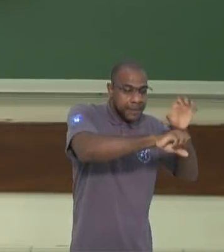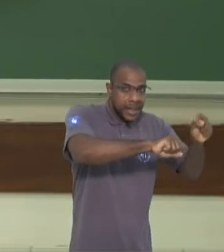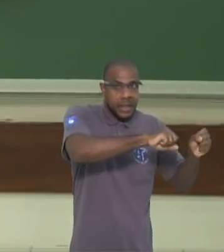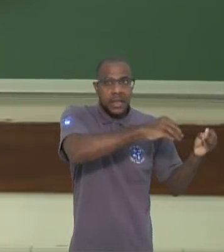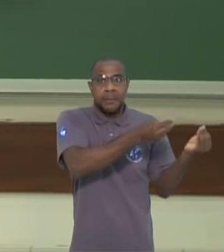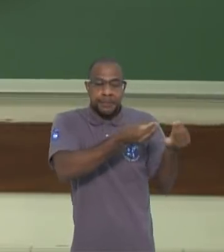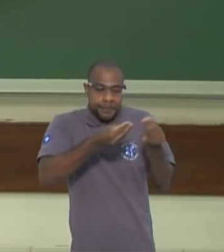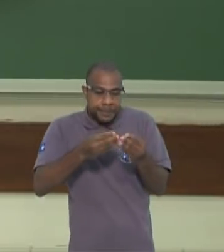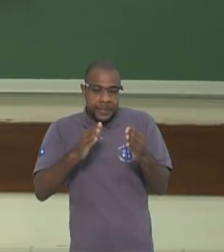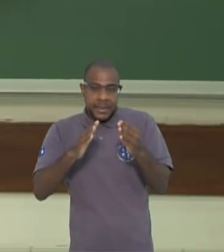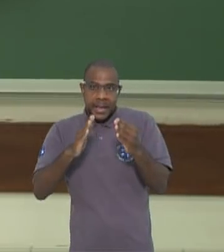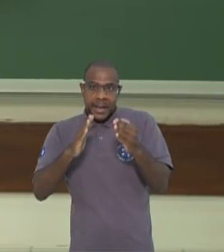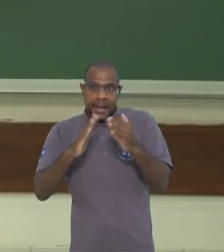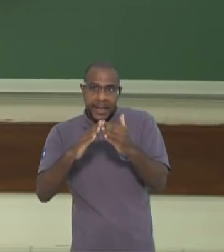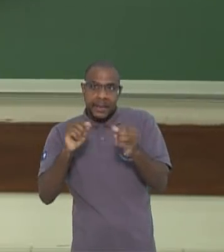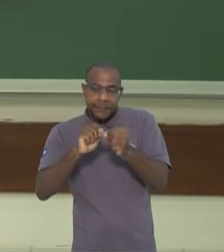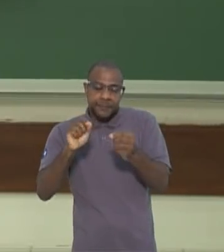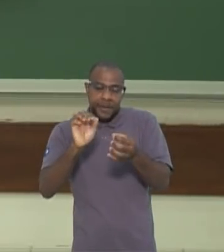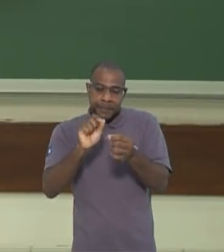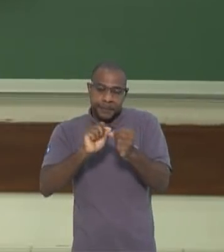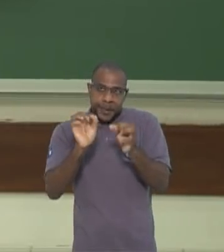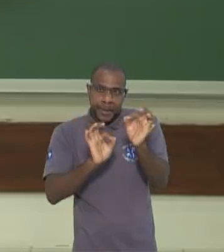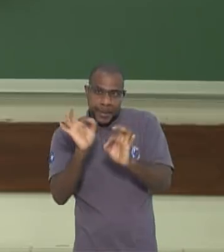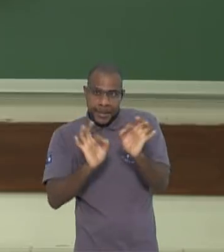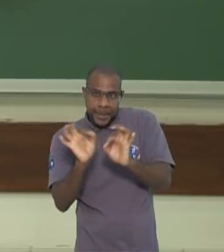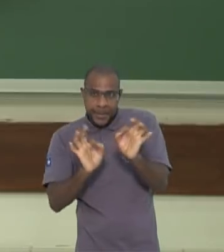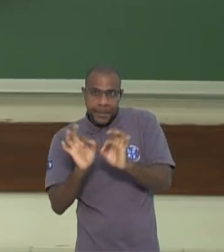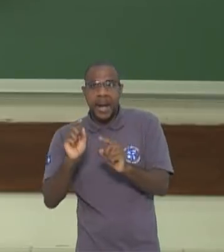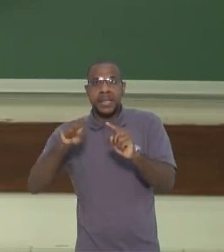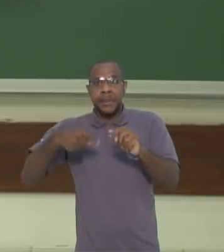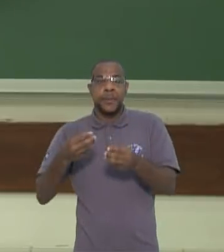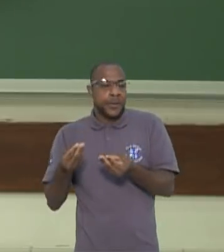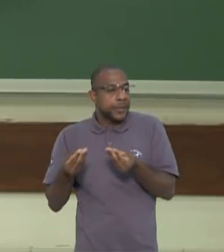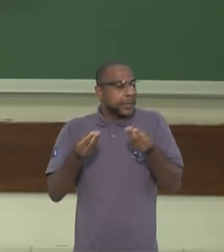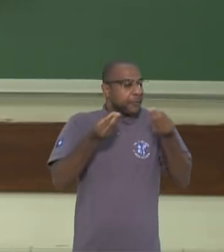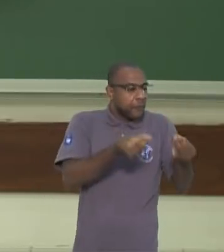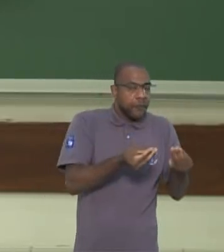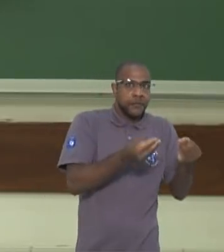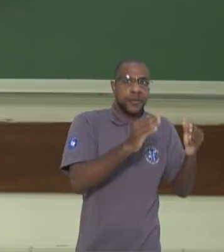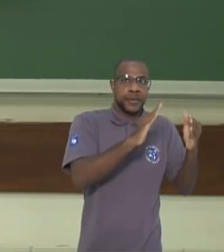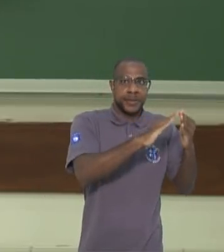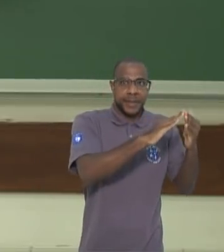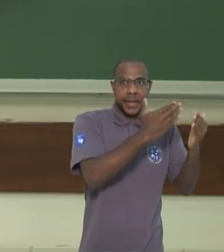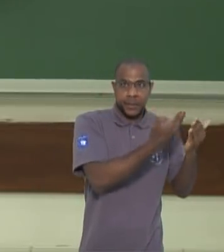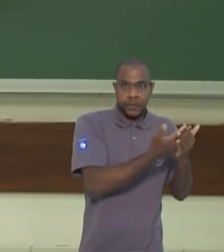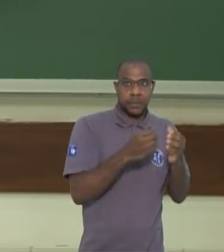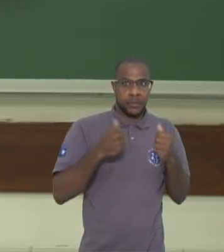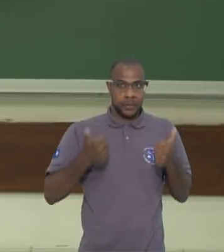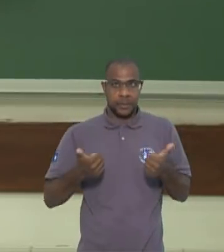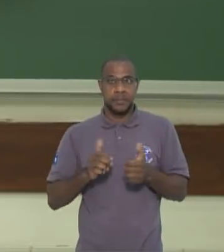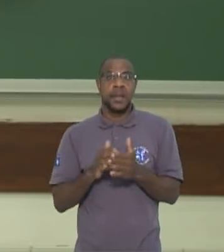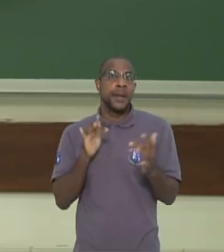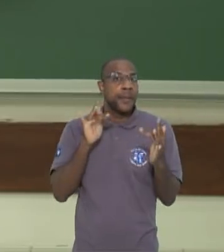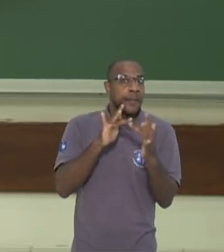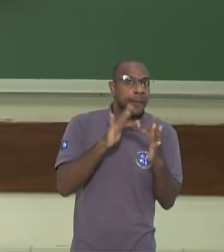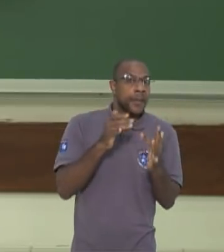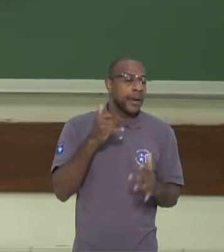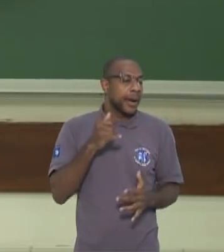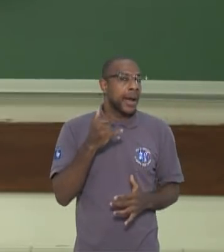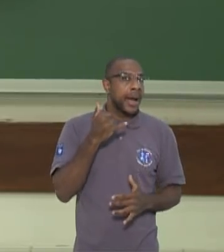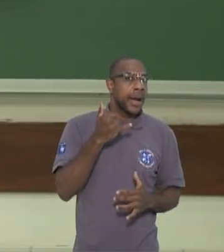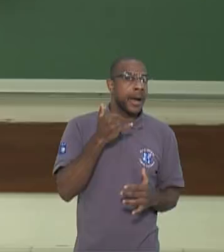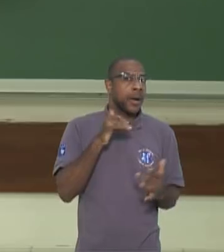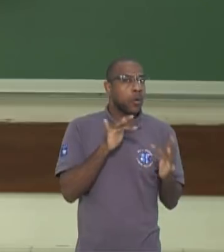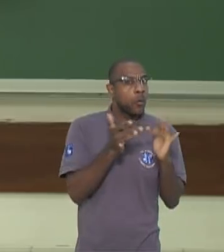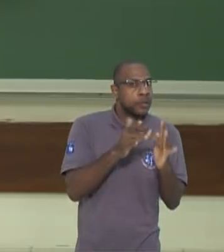não lembra direito mais da aula anterior. Então deixem as coisas em dia, para facilitar a vida de vocês. E claro, gente, entrem em contato com os professores de vocês